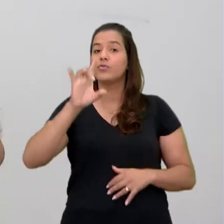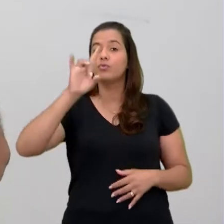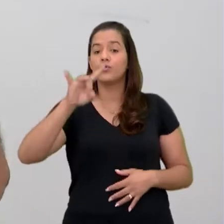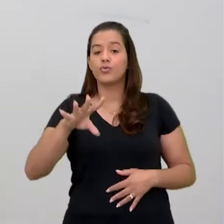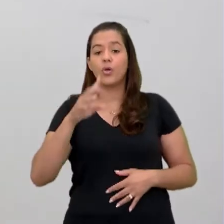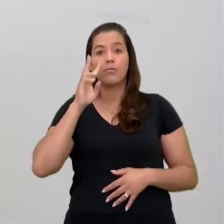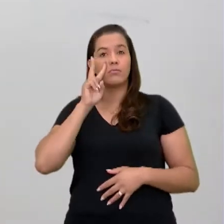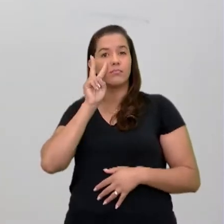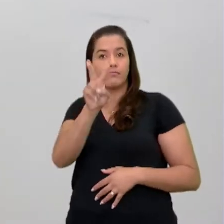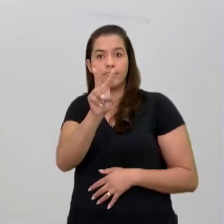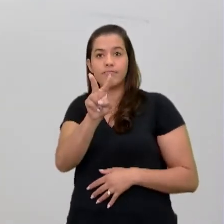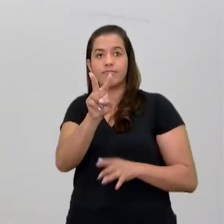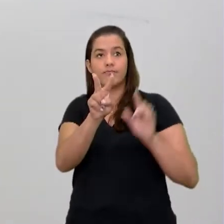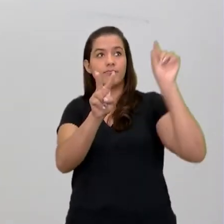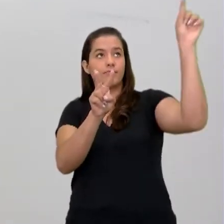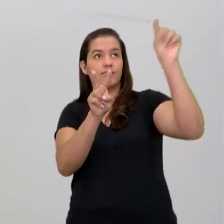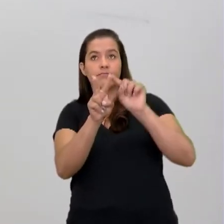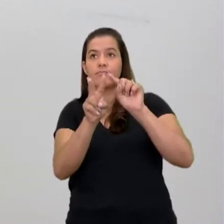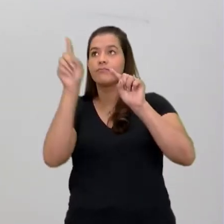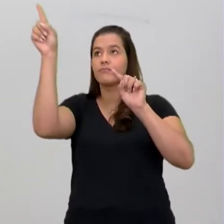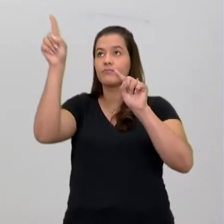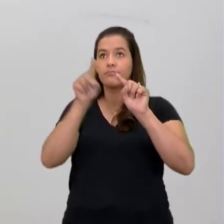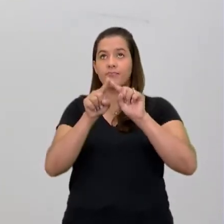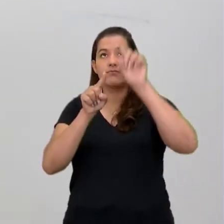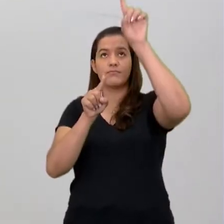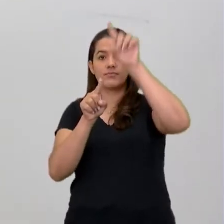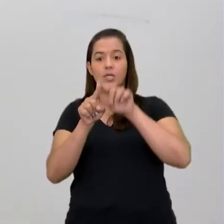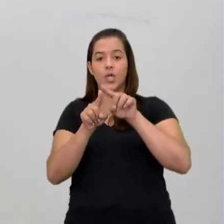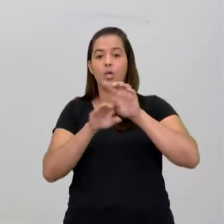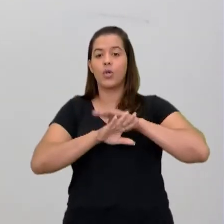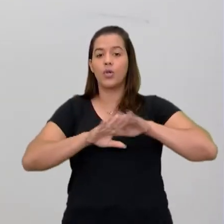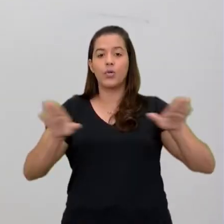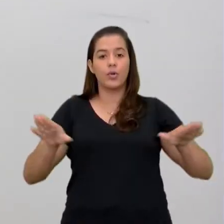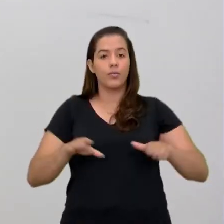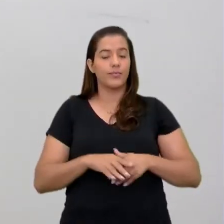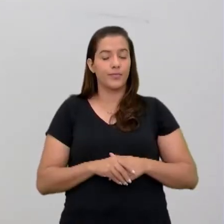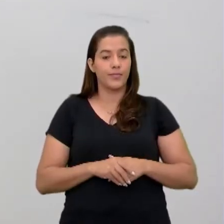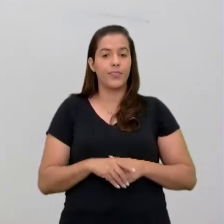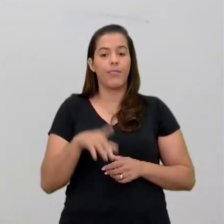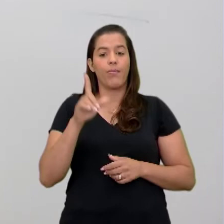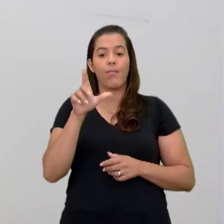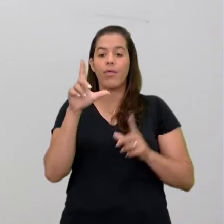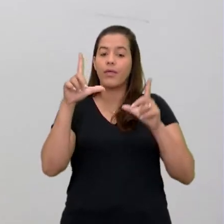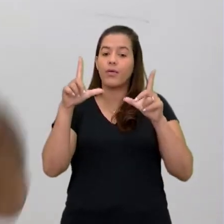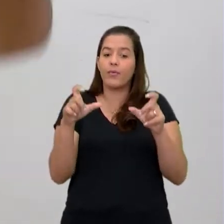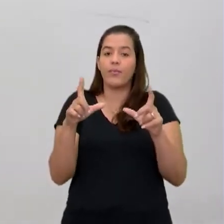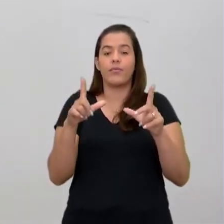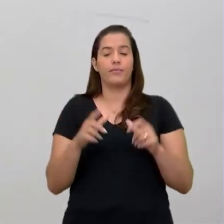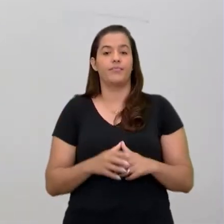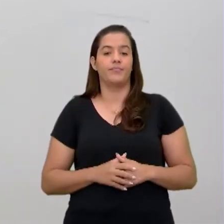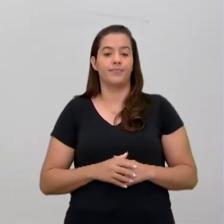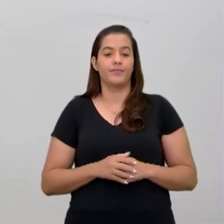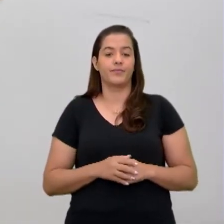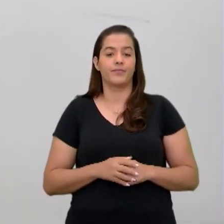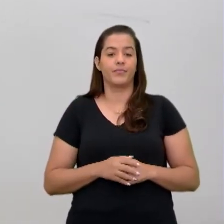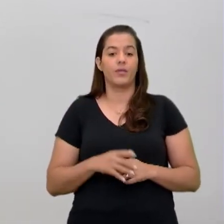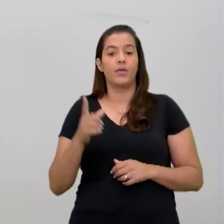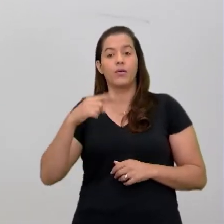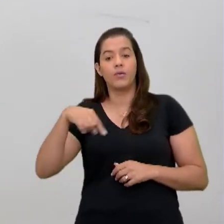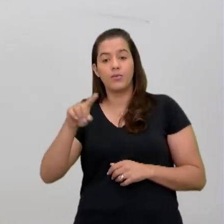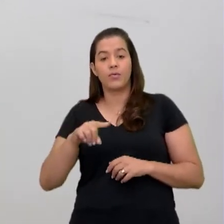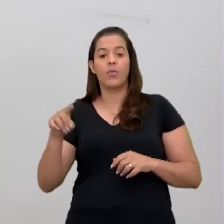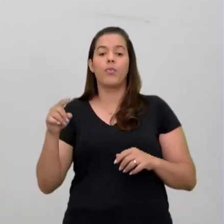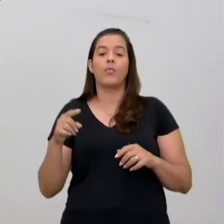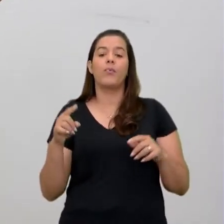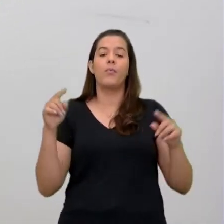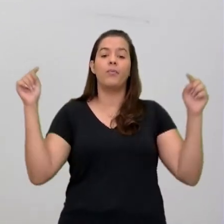bater o olho e o olho dele vai registrar aquilo como uma espécie de fotografia, com os tópicos